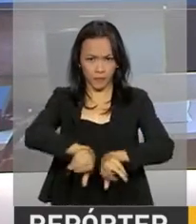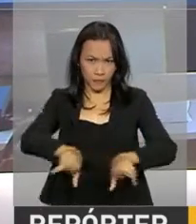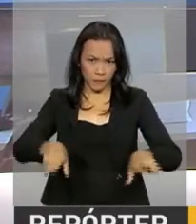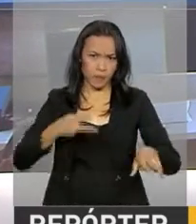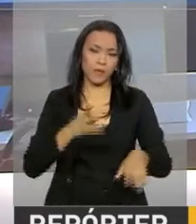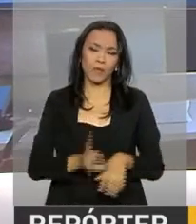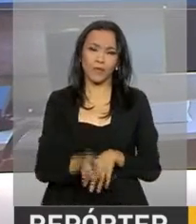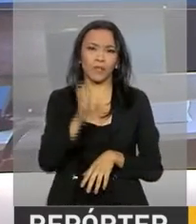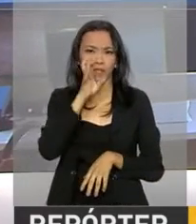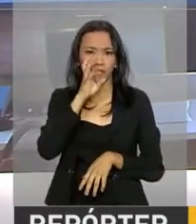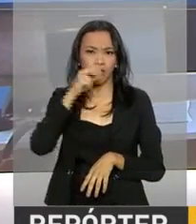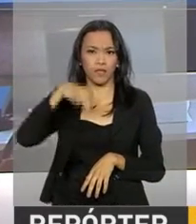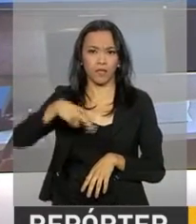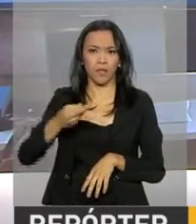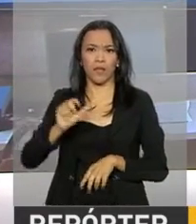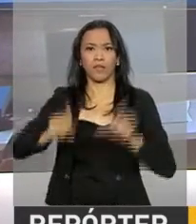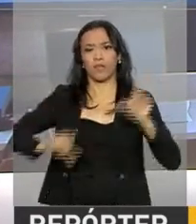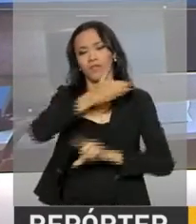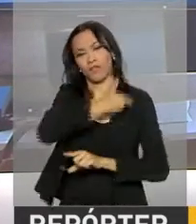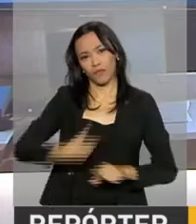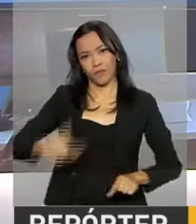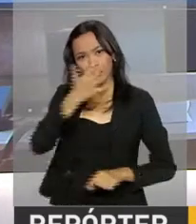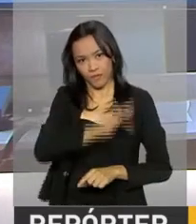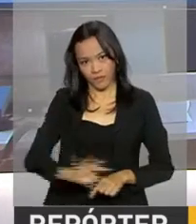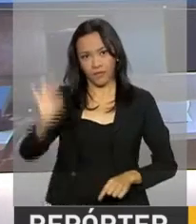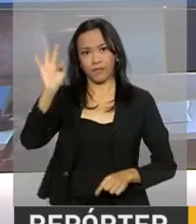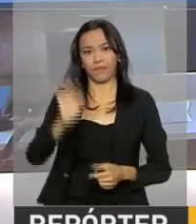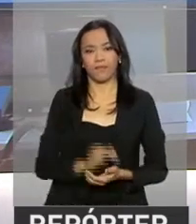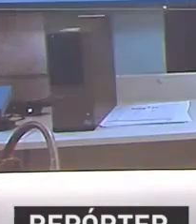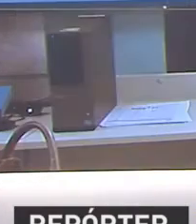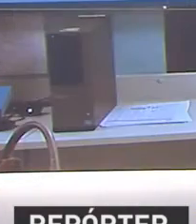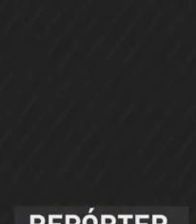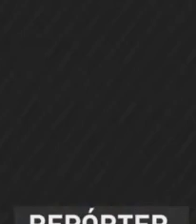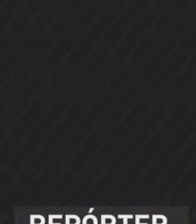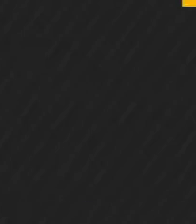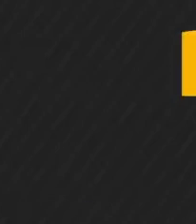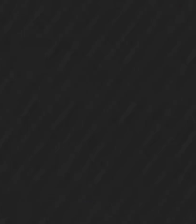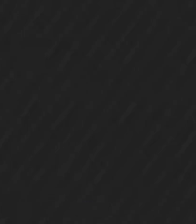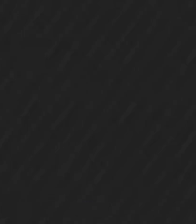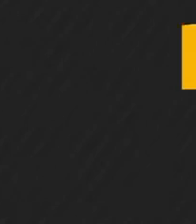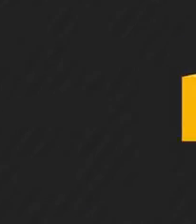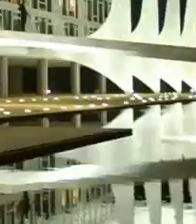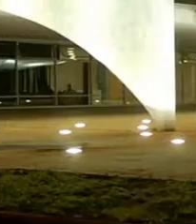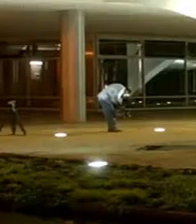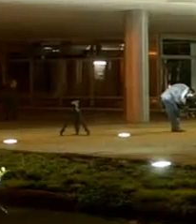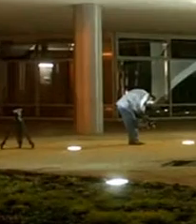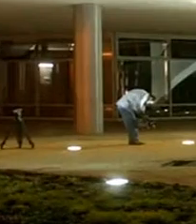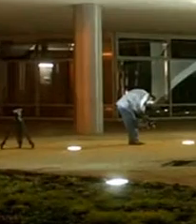sociais. Continue com a gente aqui na NBR, a TV do Governo Federal.